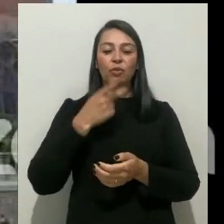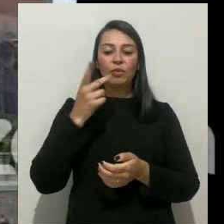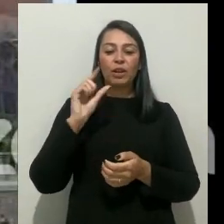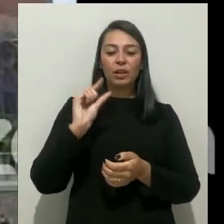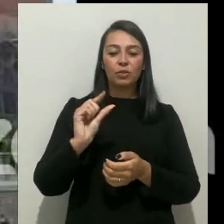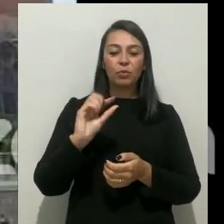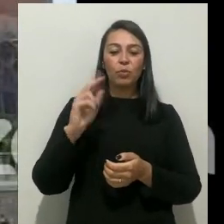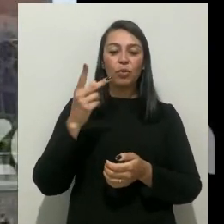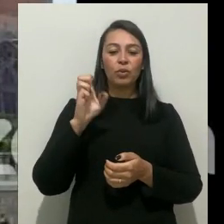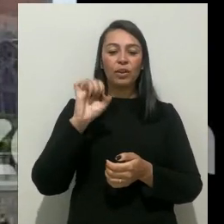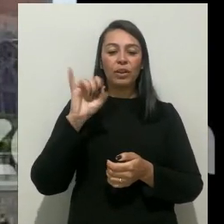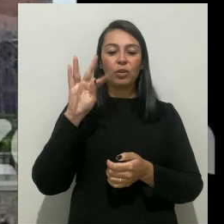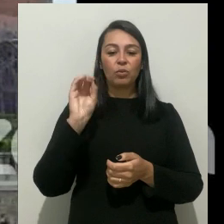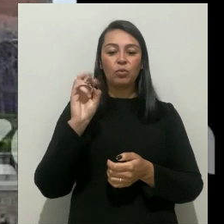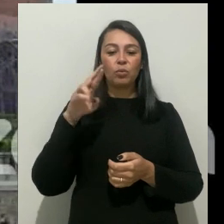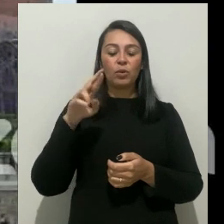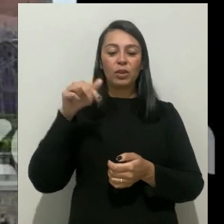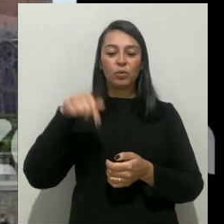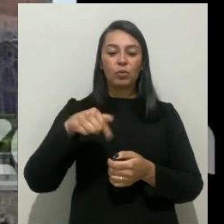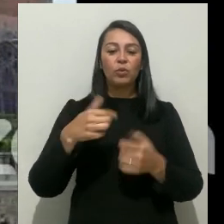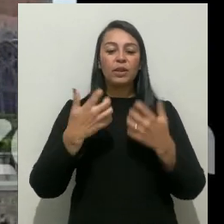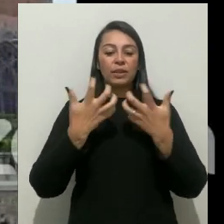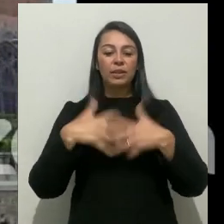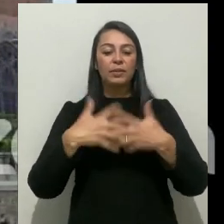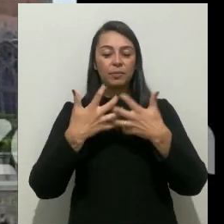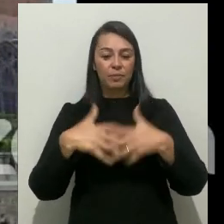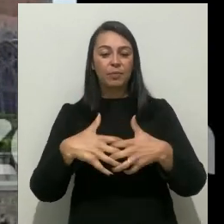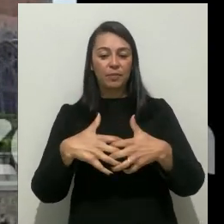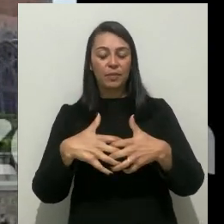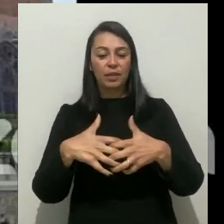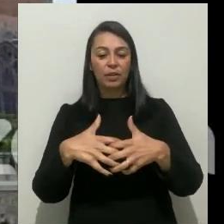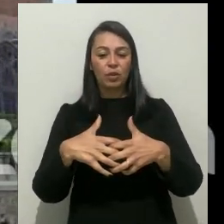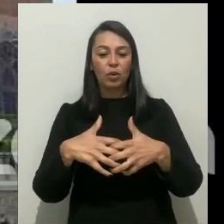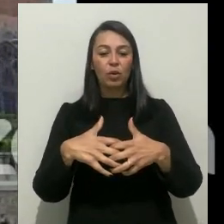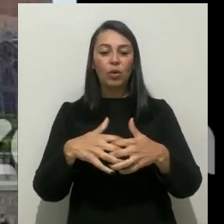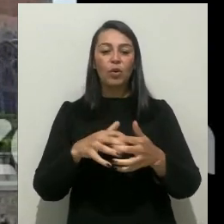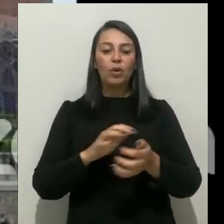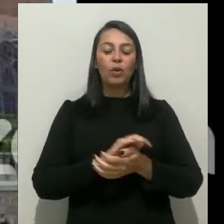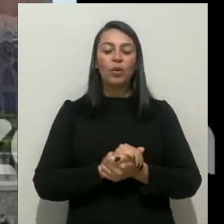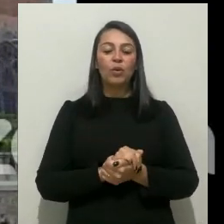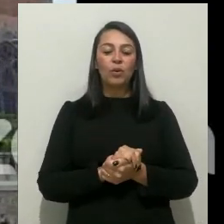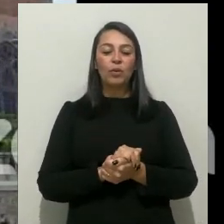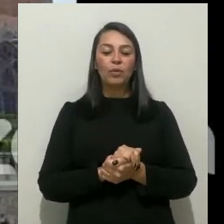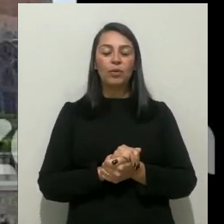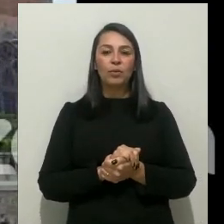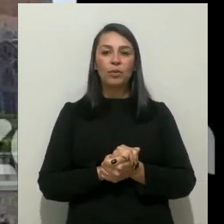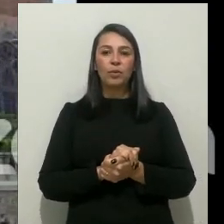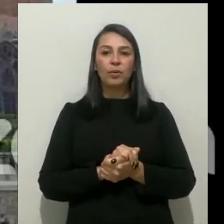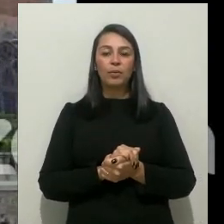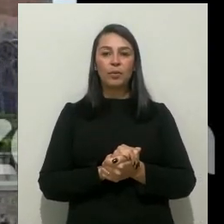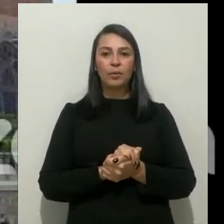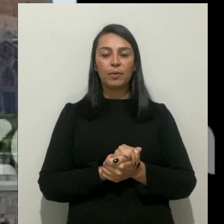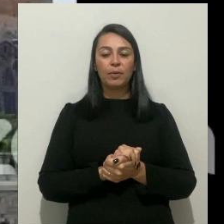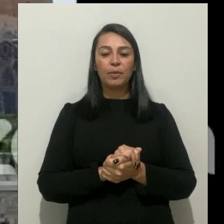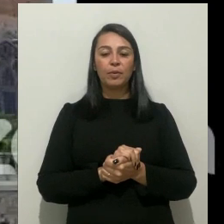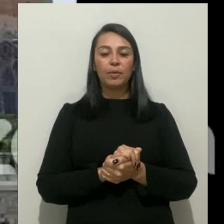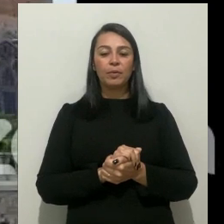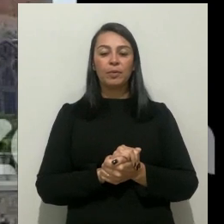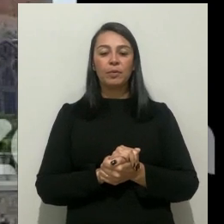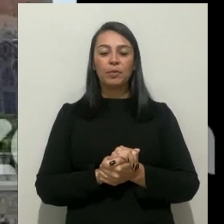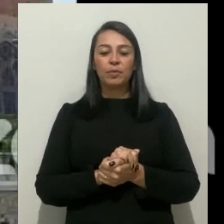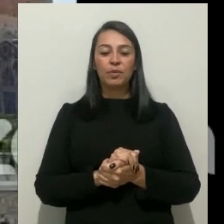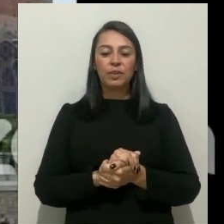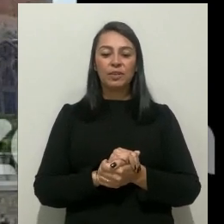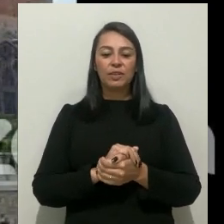pouquinho do Heitor em Petrópolis, para a gente saber que nós temos Heitor da Silva Costa em Petrópolis, LED. Então, aqui é a imagem da